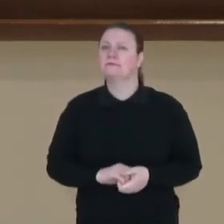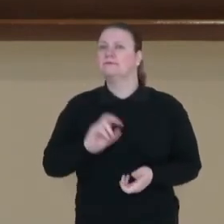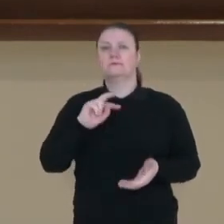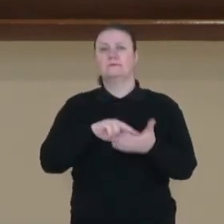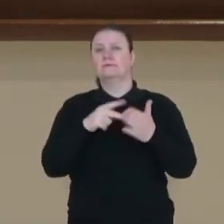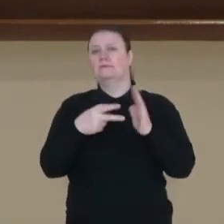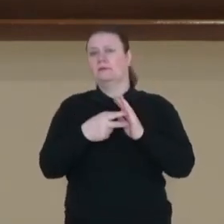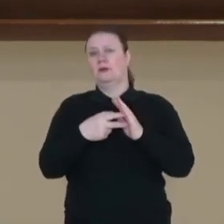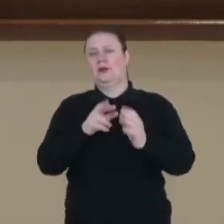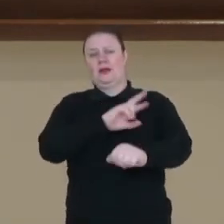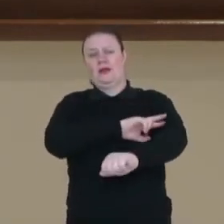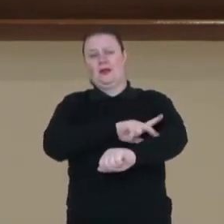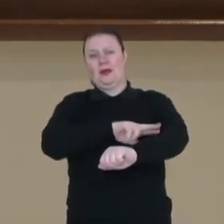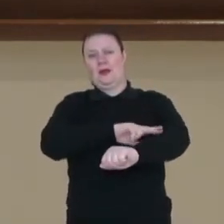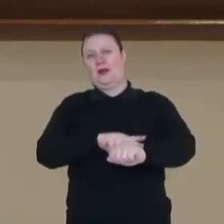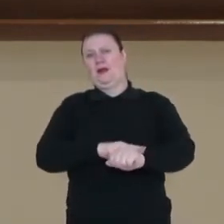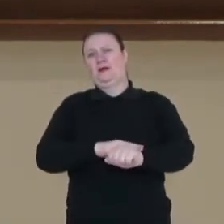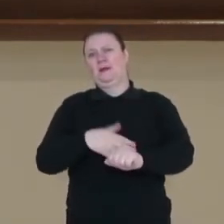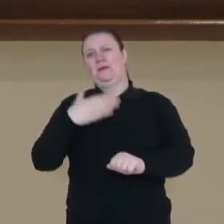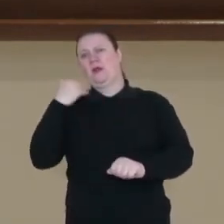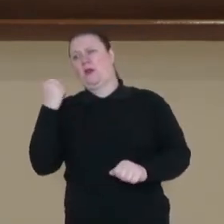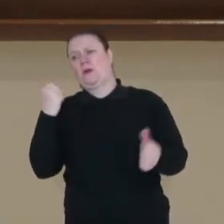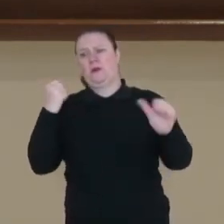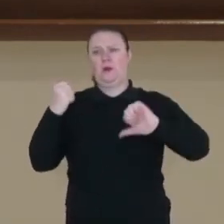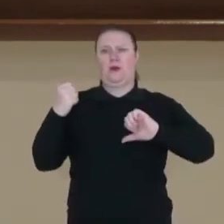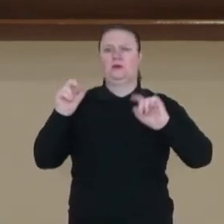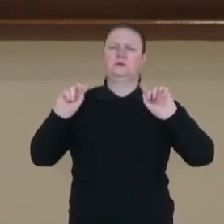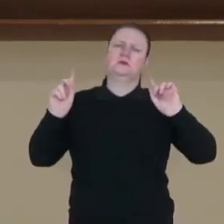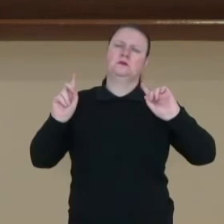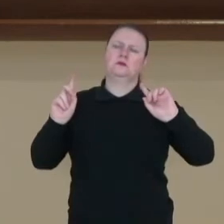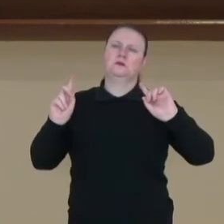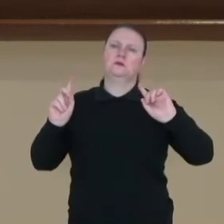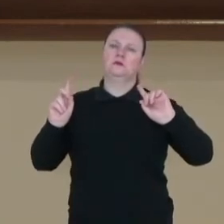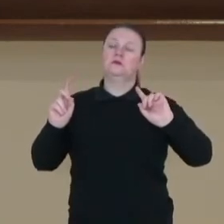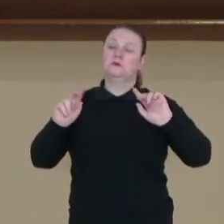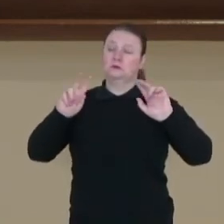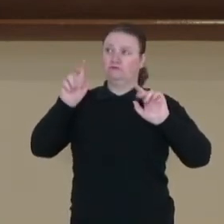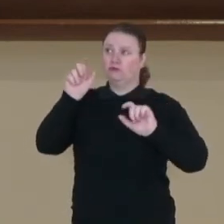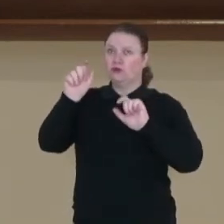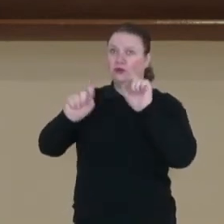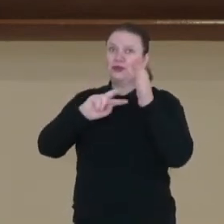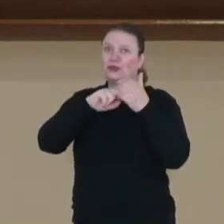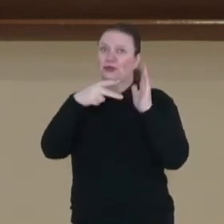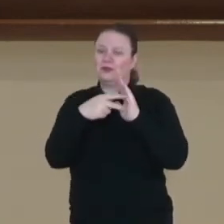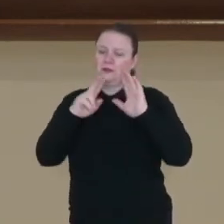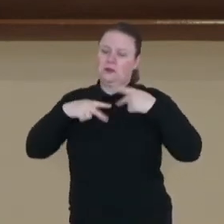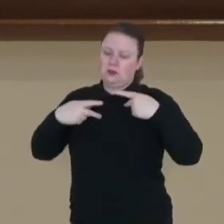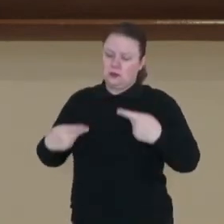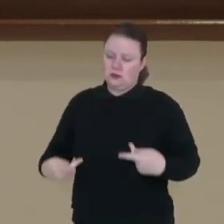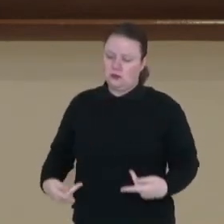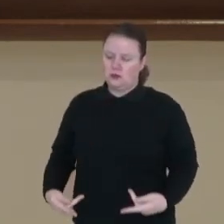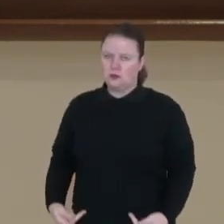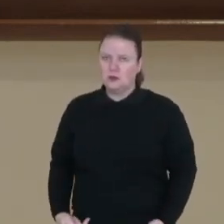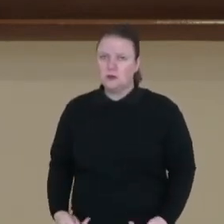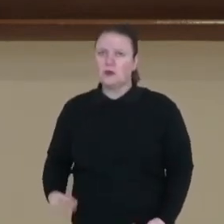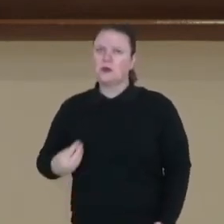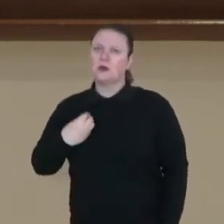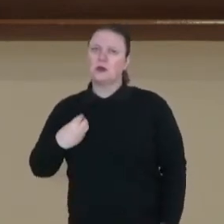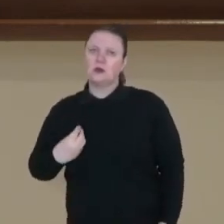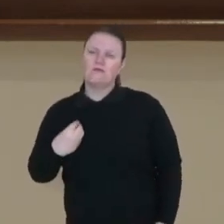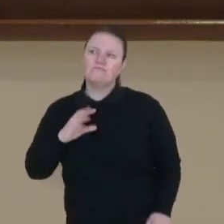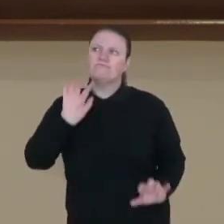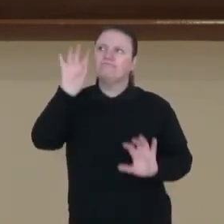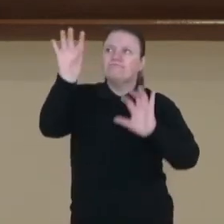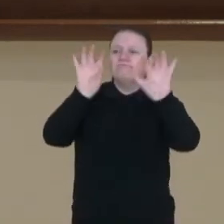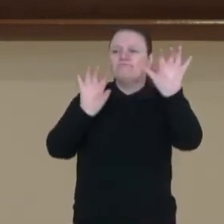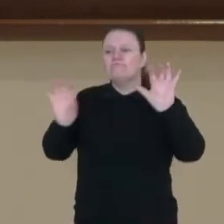são raças diferentes. Isso quer dizer que eles são seres humanos que vivem em culturas